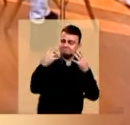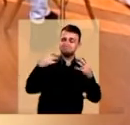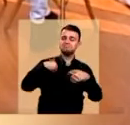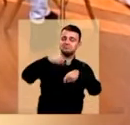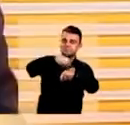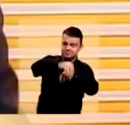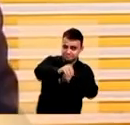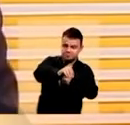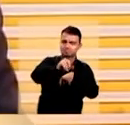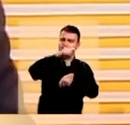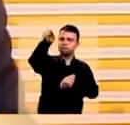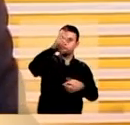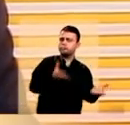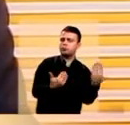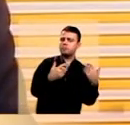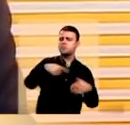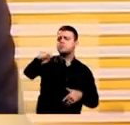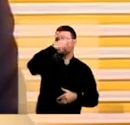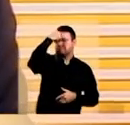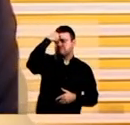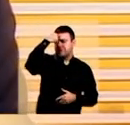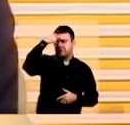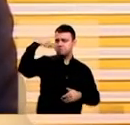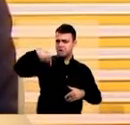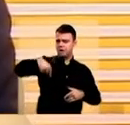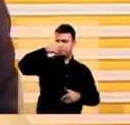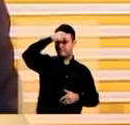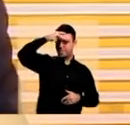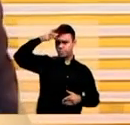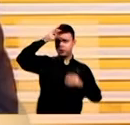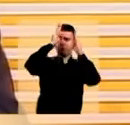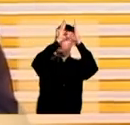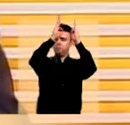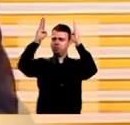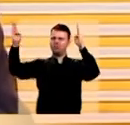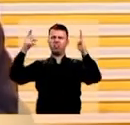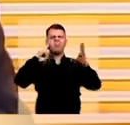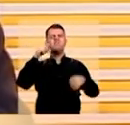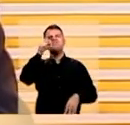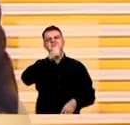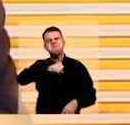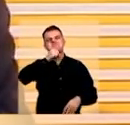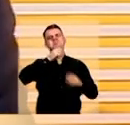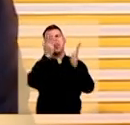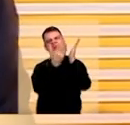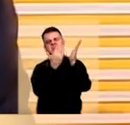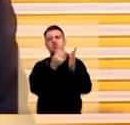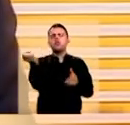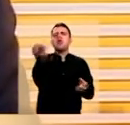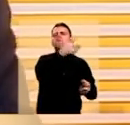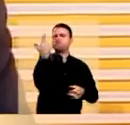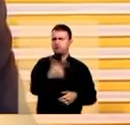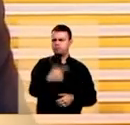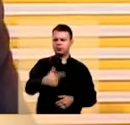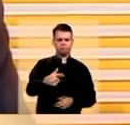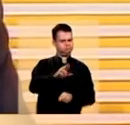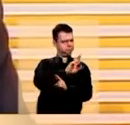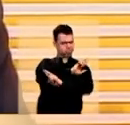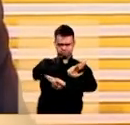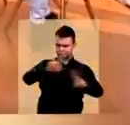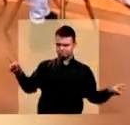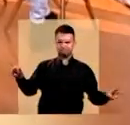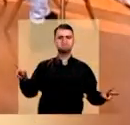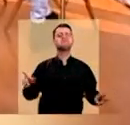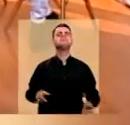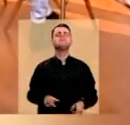principalmente para os mais jovens, que às vezes acham que o acervo da biblioteca está defasado, não tem essas novidades. Muito pelo